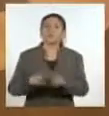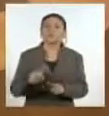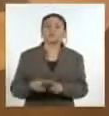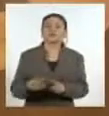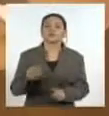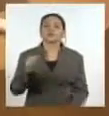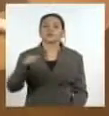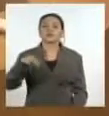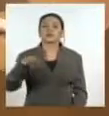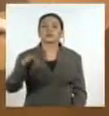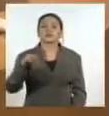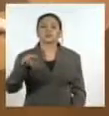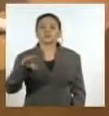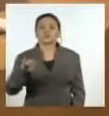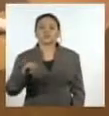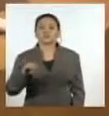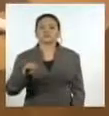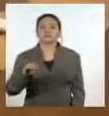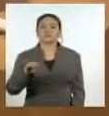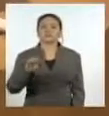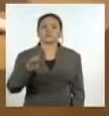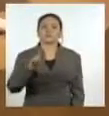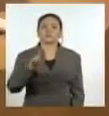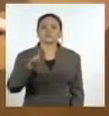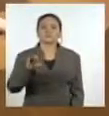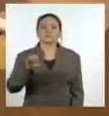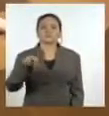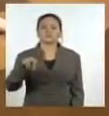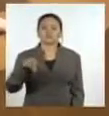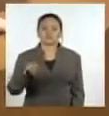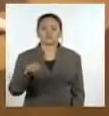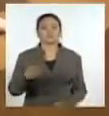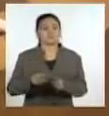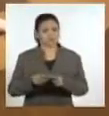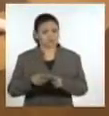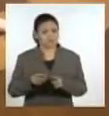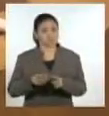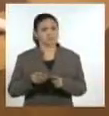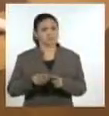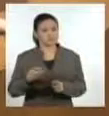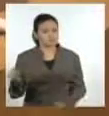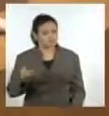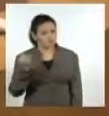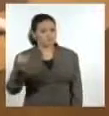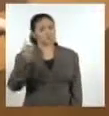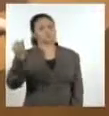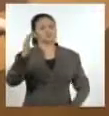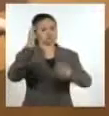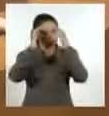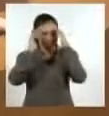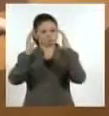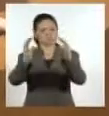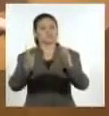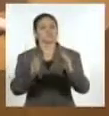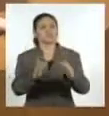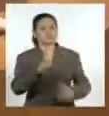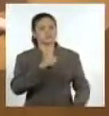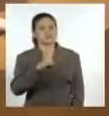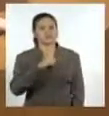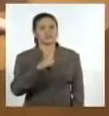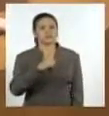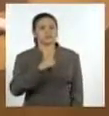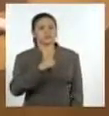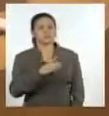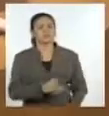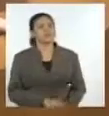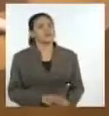um médico renomado, um homem de muito respeito, ele, quando foi sondado para